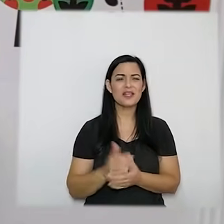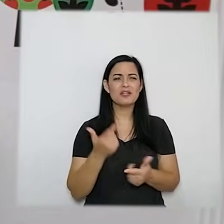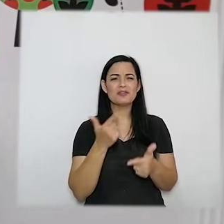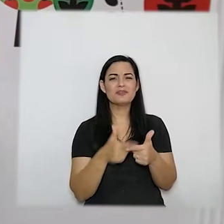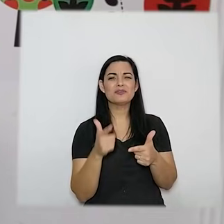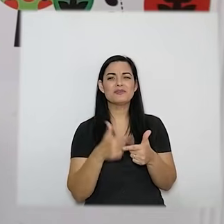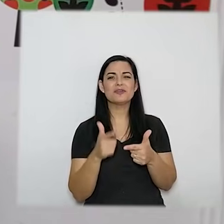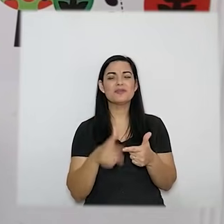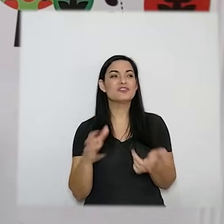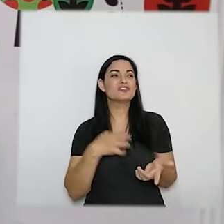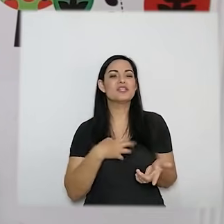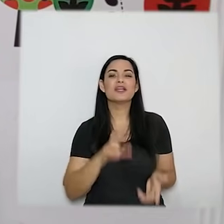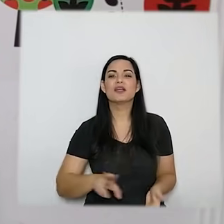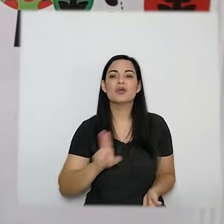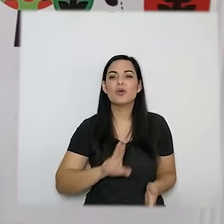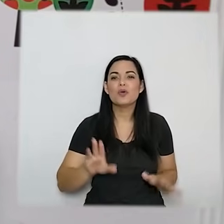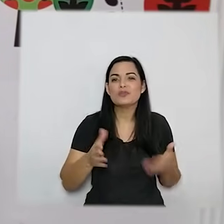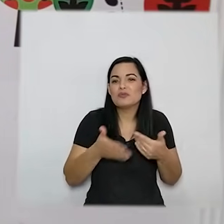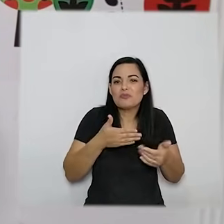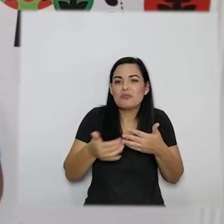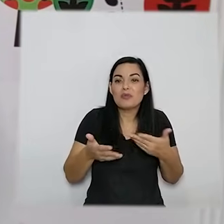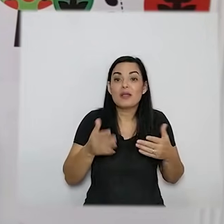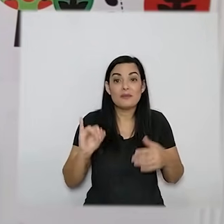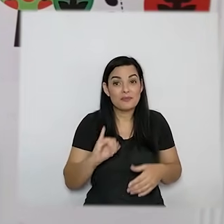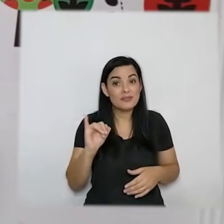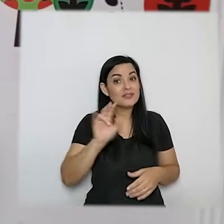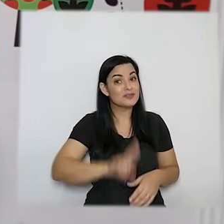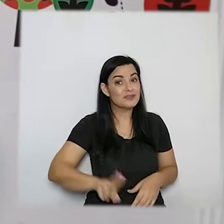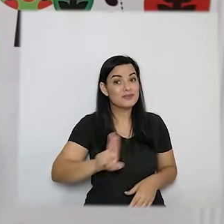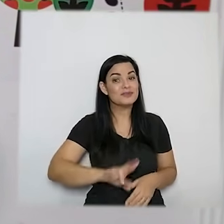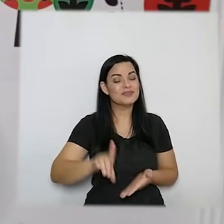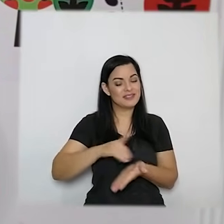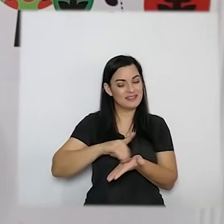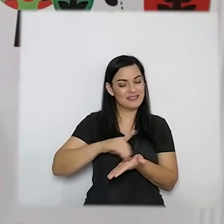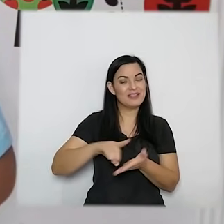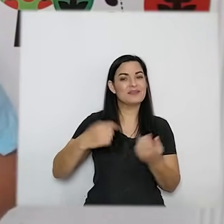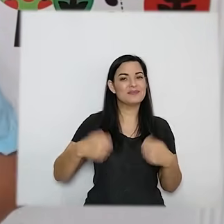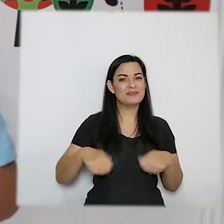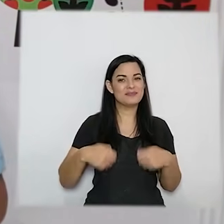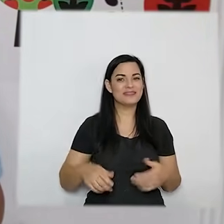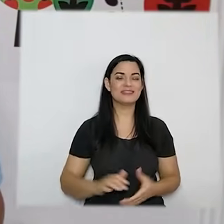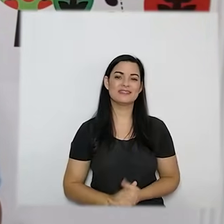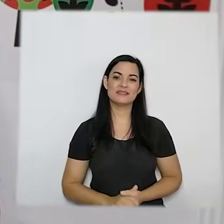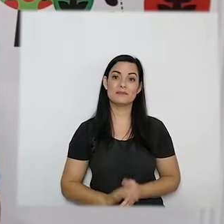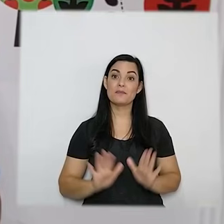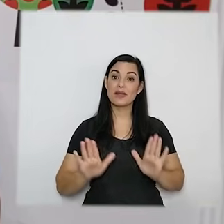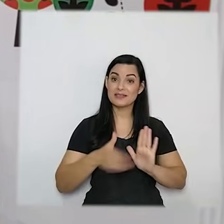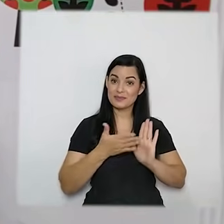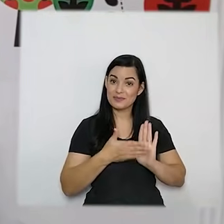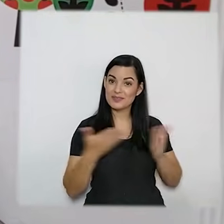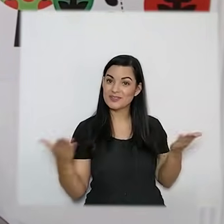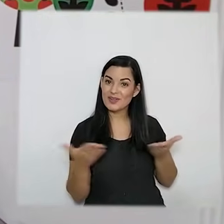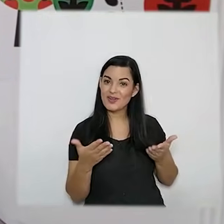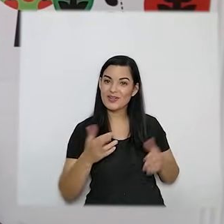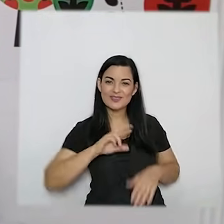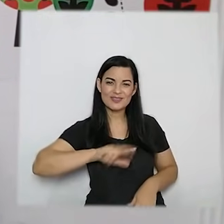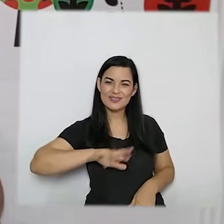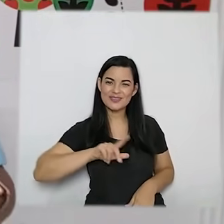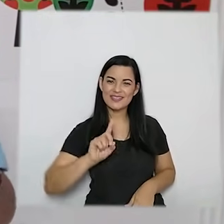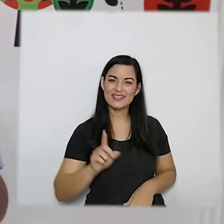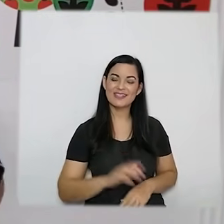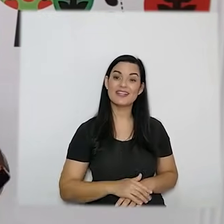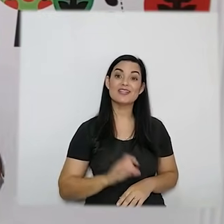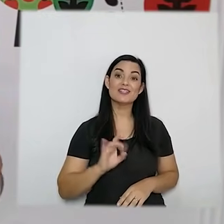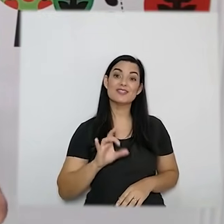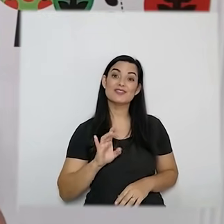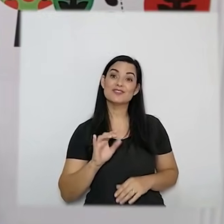que você vá utilizar, o importante é usar, tá bom? Só que essa não é a proposta do desafio de hoje,